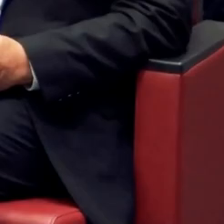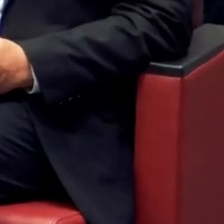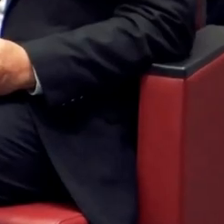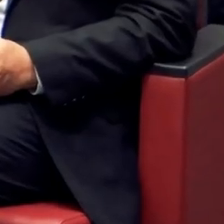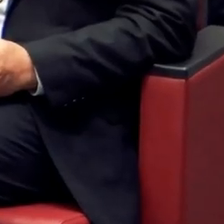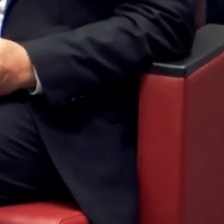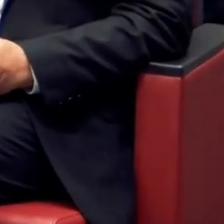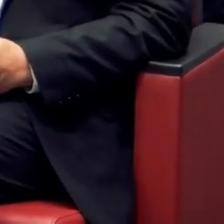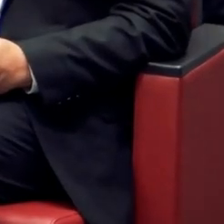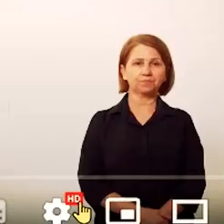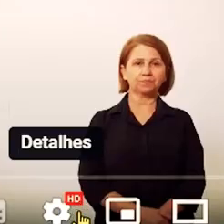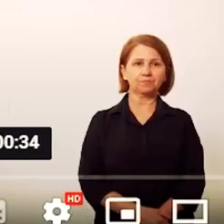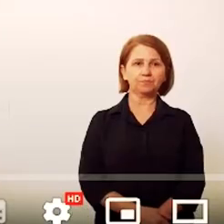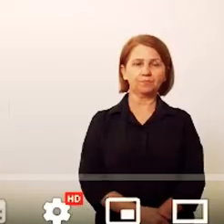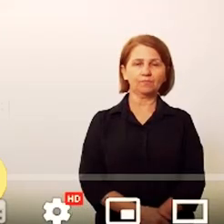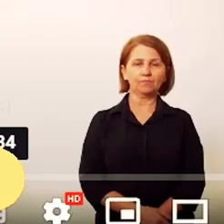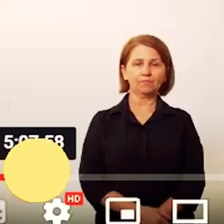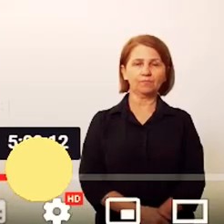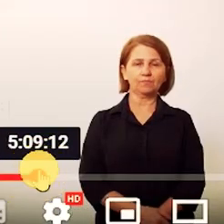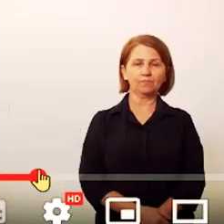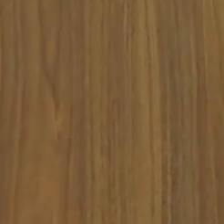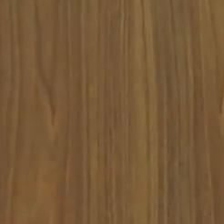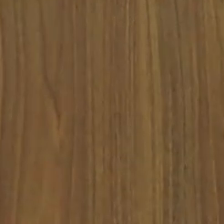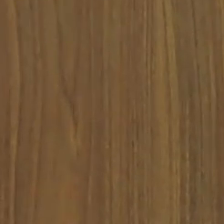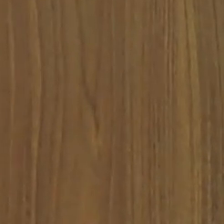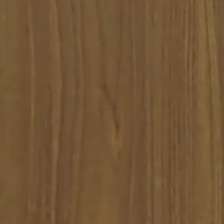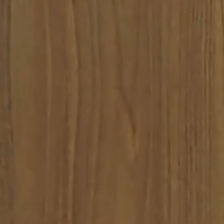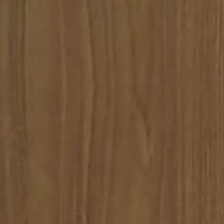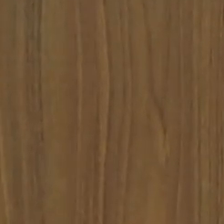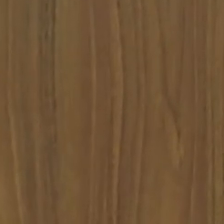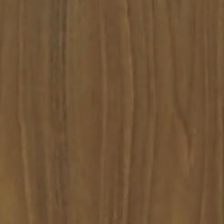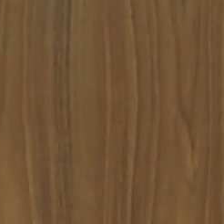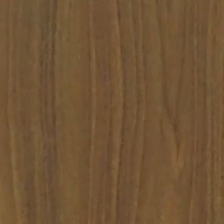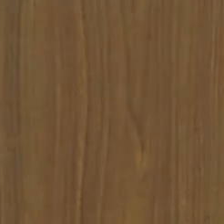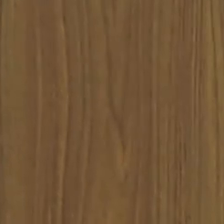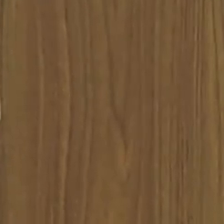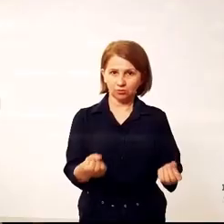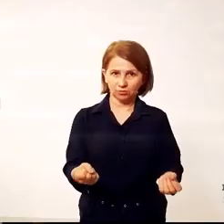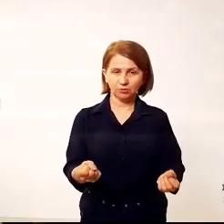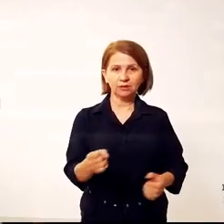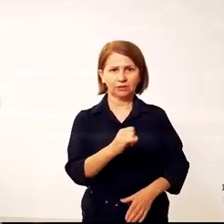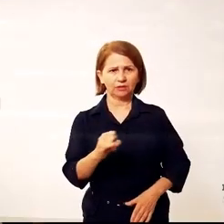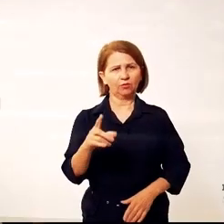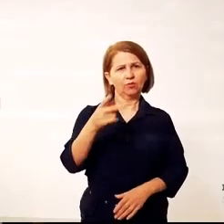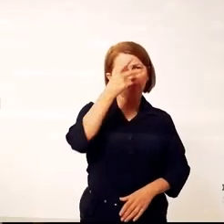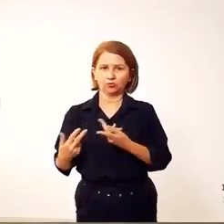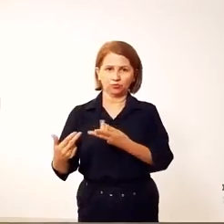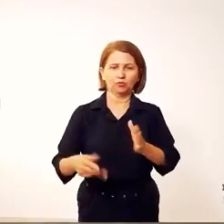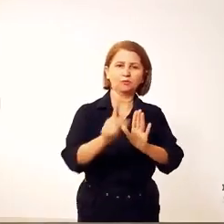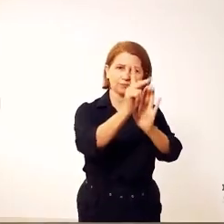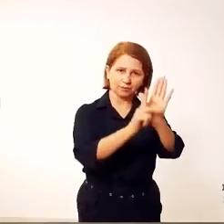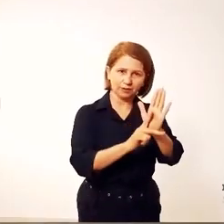manhã, secretários e assessores participaram de encontro técnico com palestras que abordaram a gestão pública e a